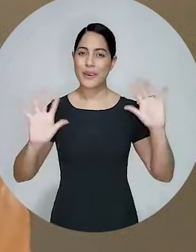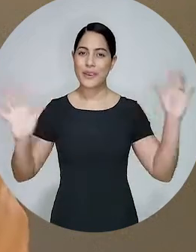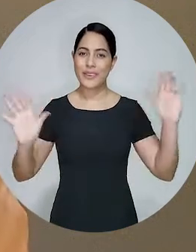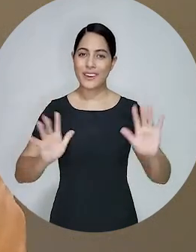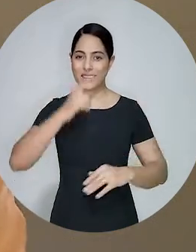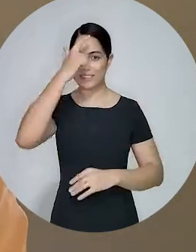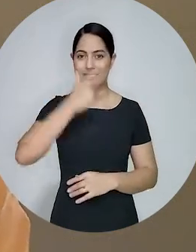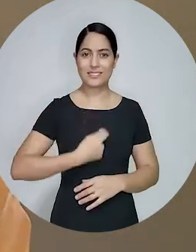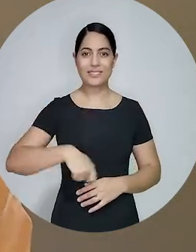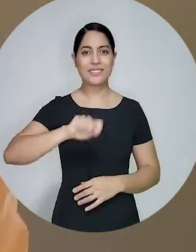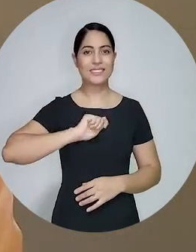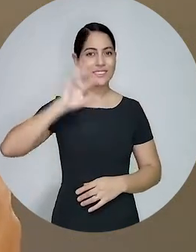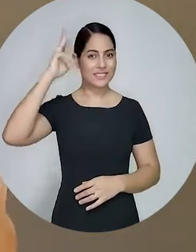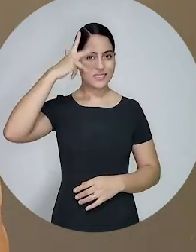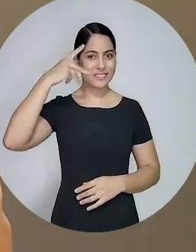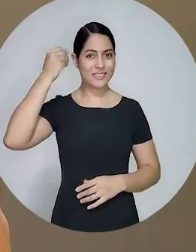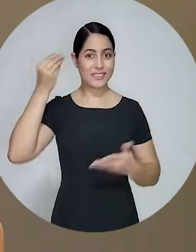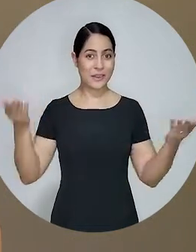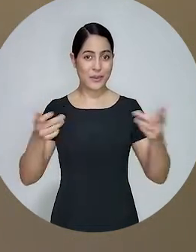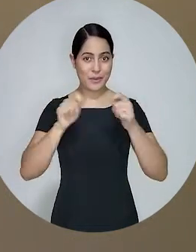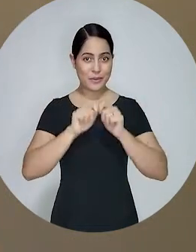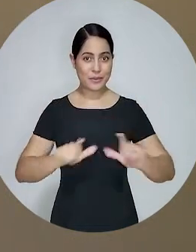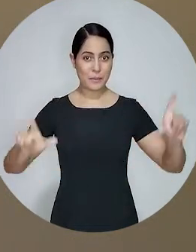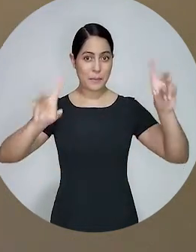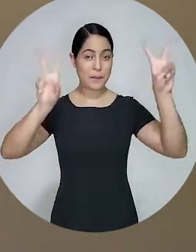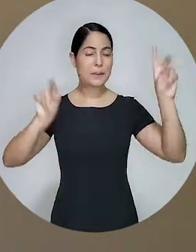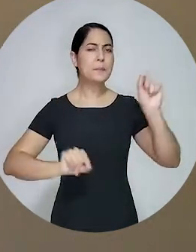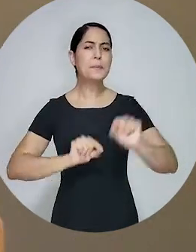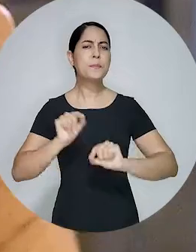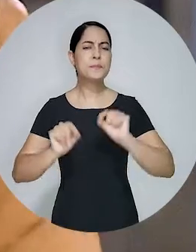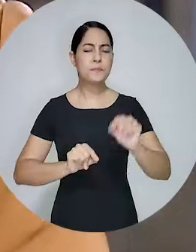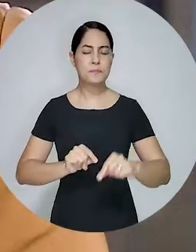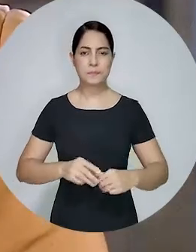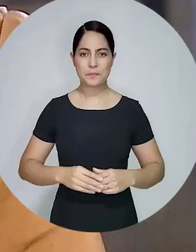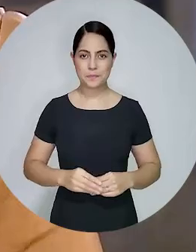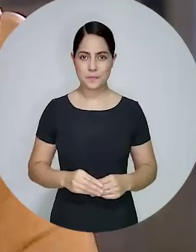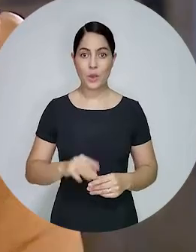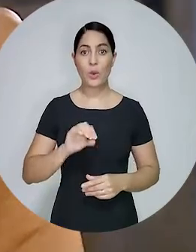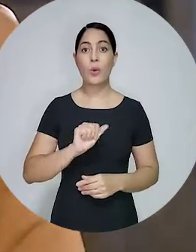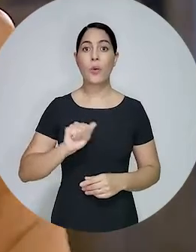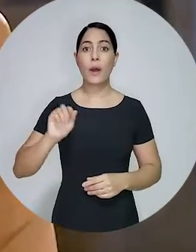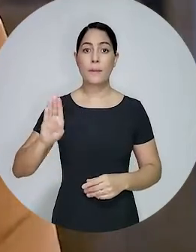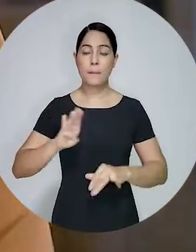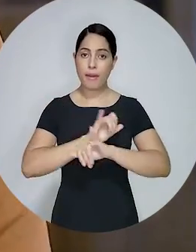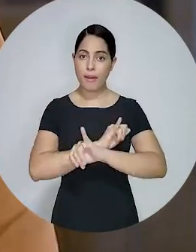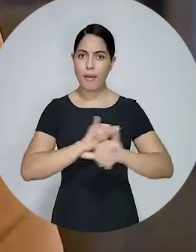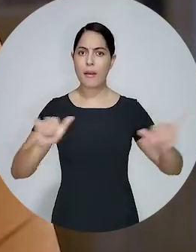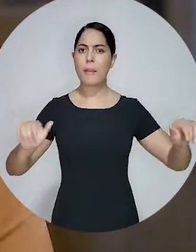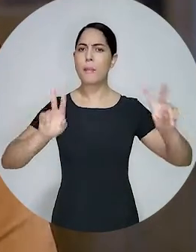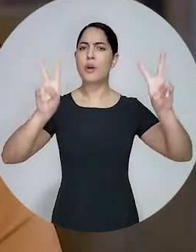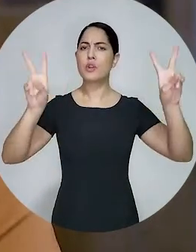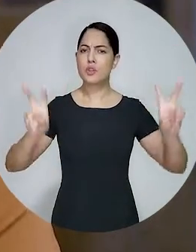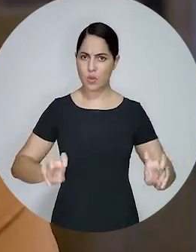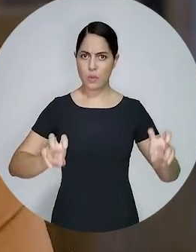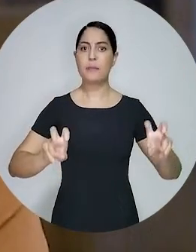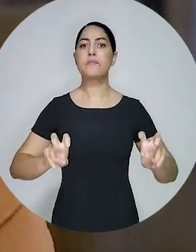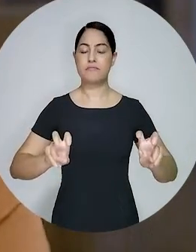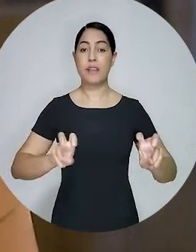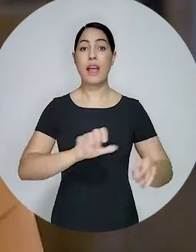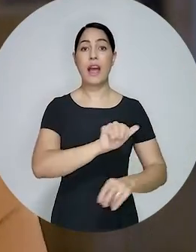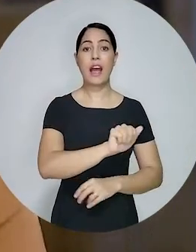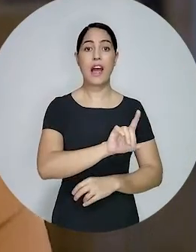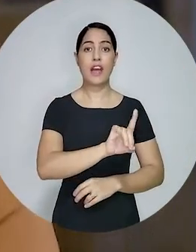Olá, eu sou Mariana Xavier e no programa de hoje você vai ver. OAB lança campanha intitulada Advocacia